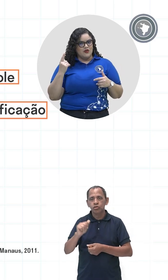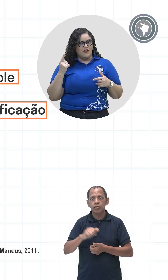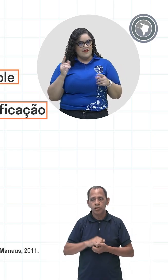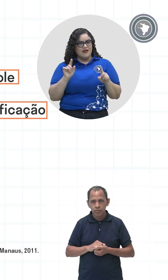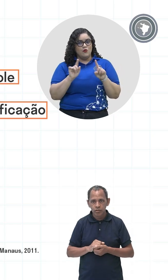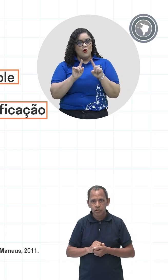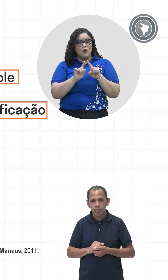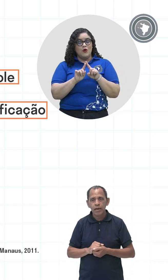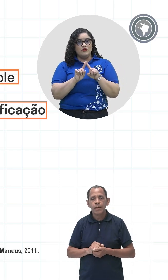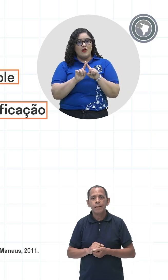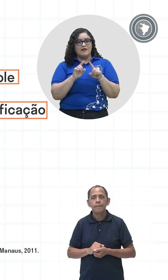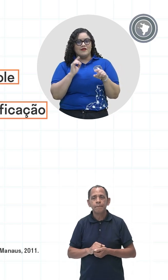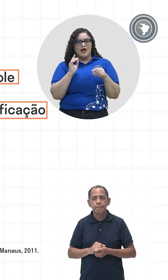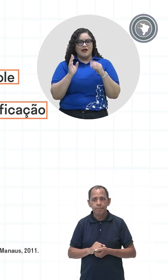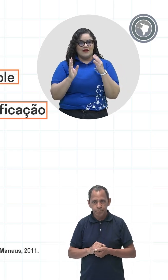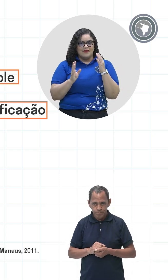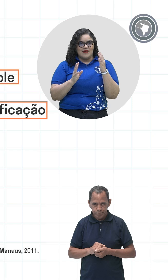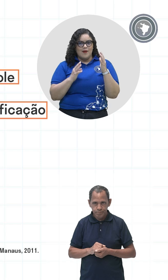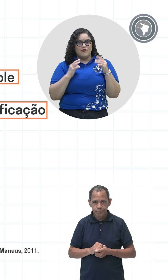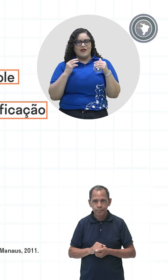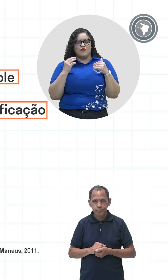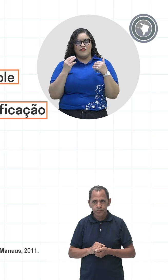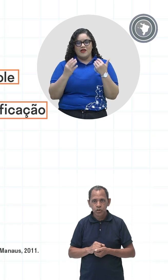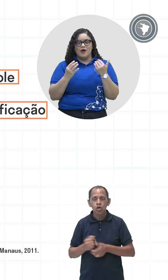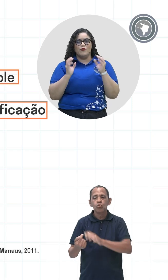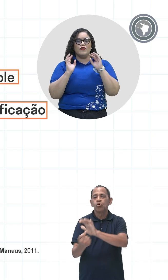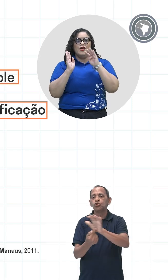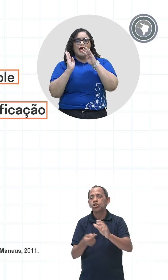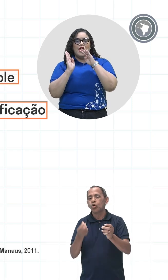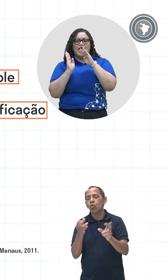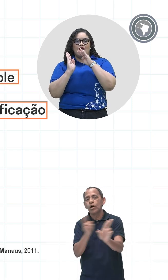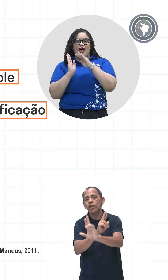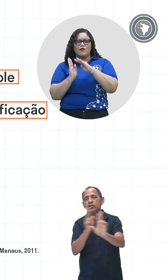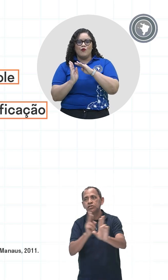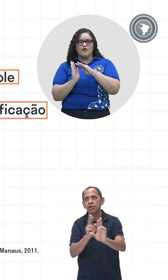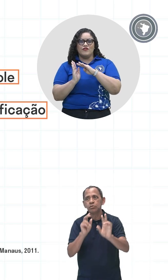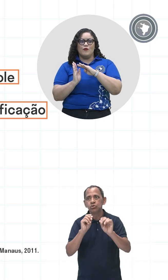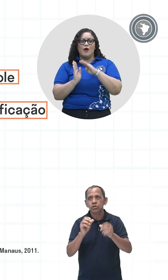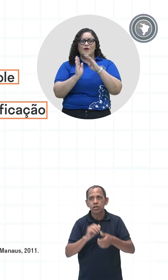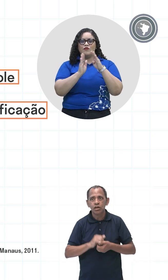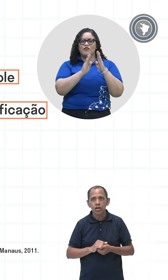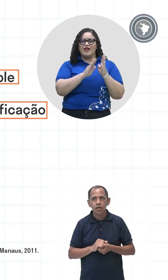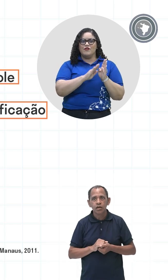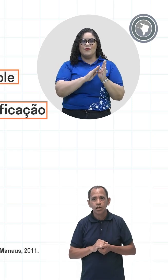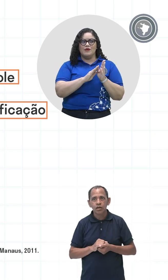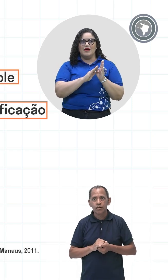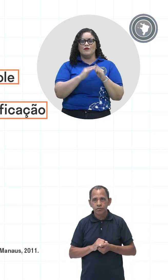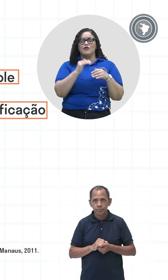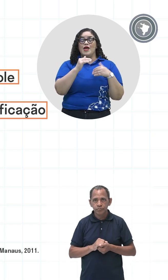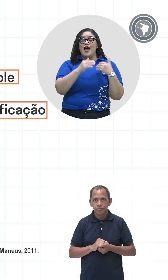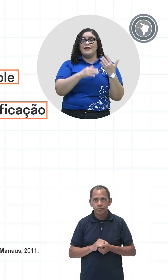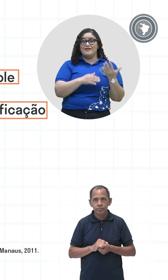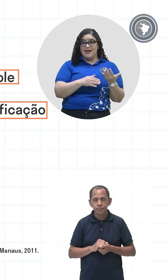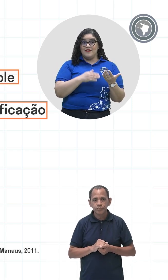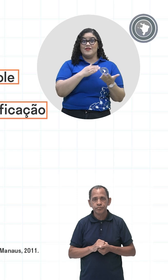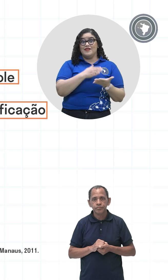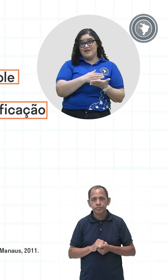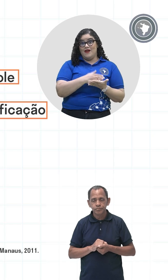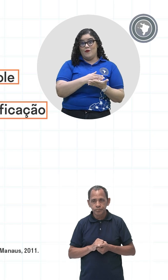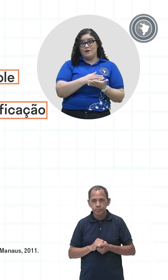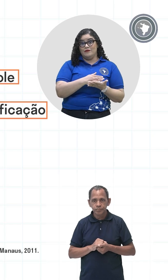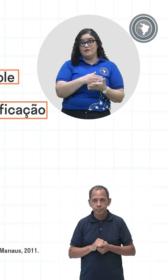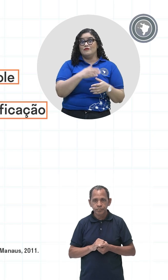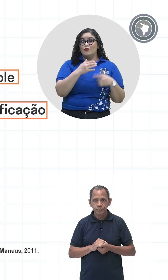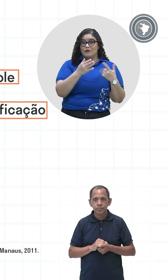da personificação? Quando nós trazemos, associamos ações que são próprias dos seres humanos a seres